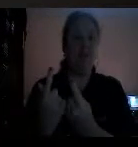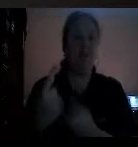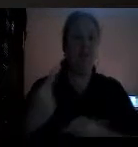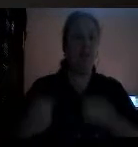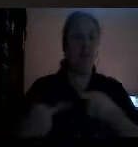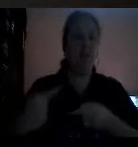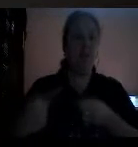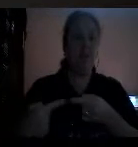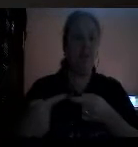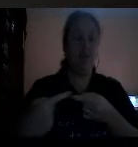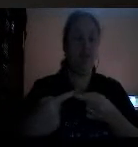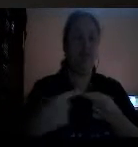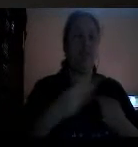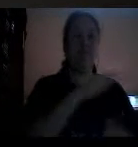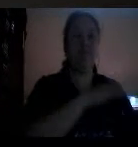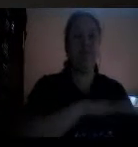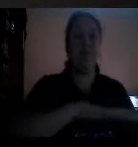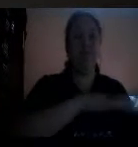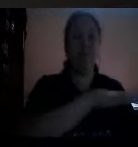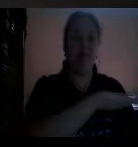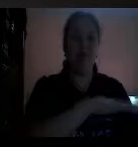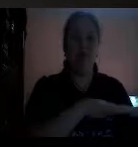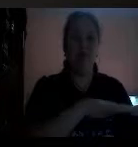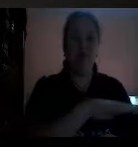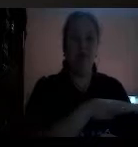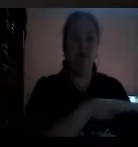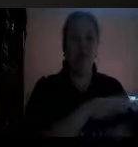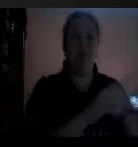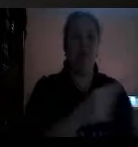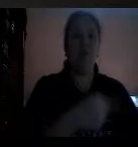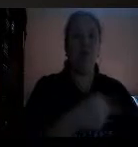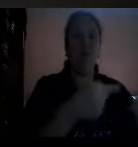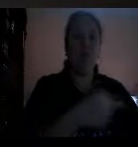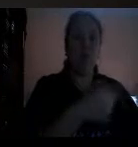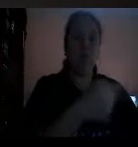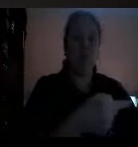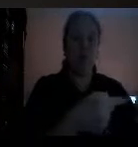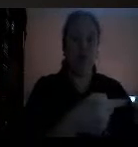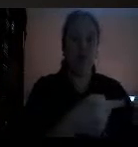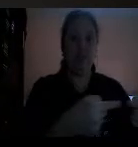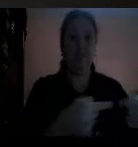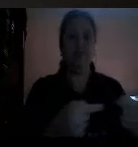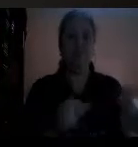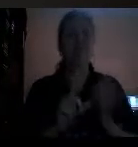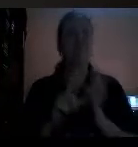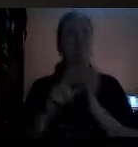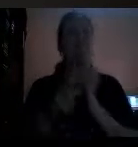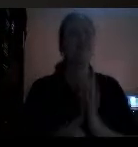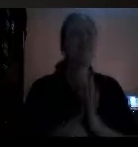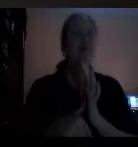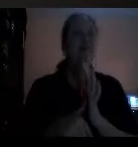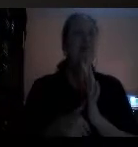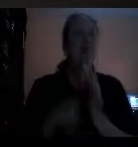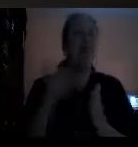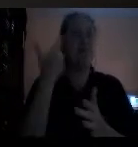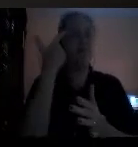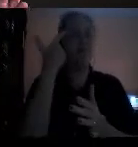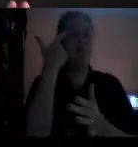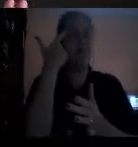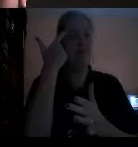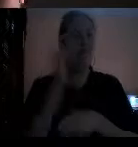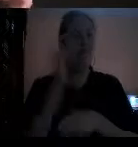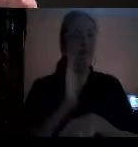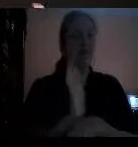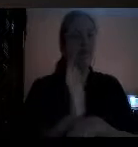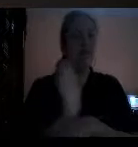base da teoria geopolítica. Posterior em outros vídeos, veremos como essa ideia de geopolítica estará